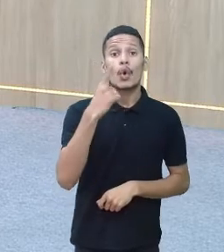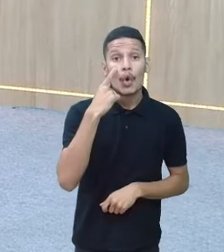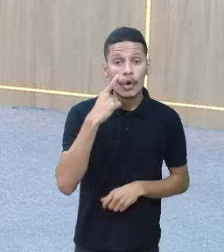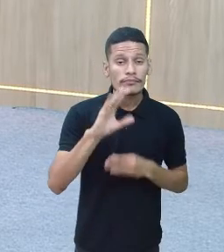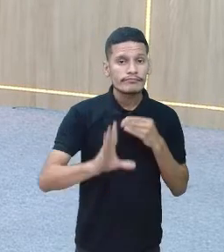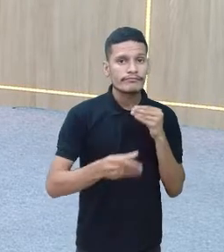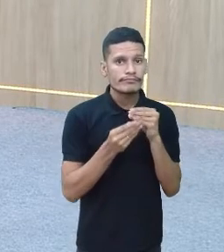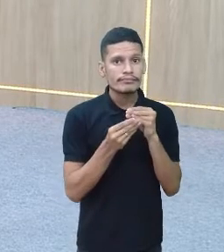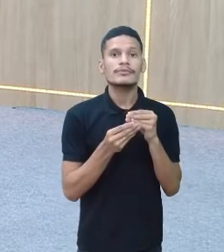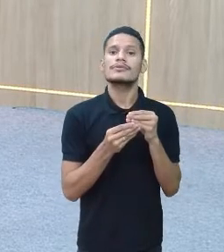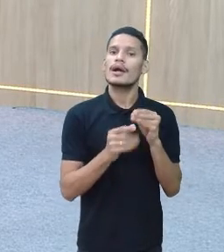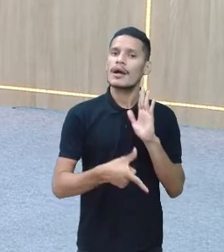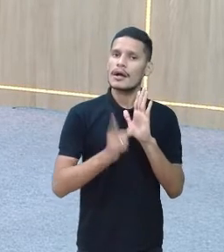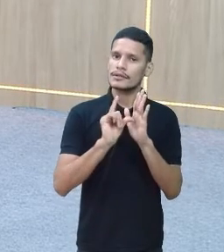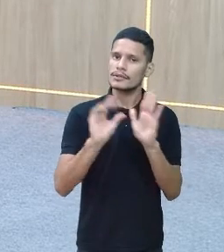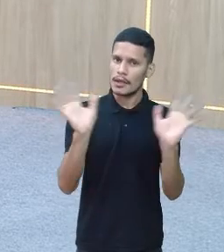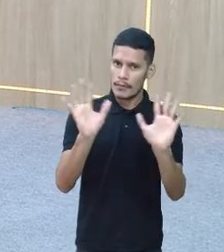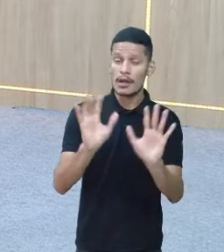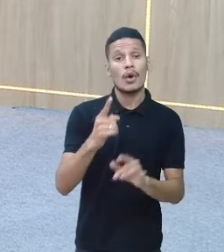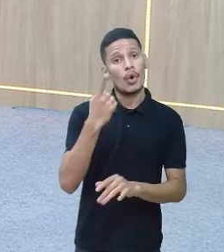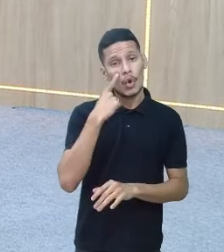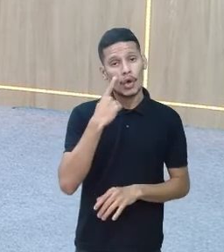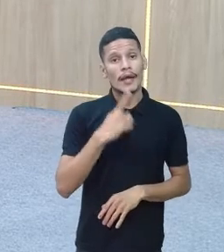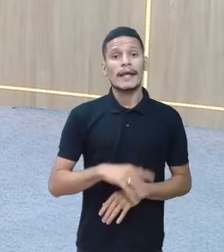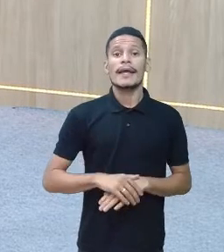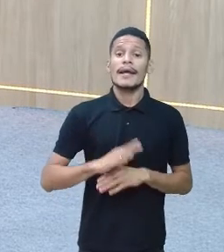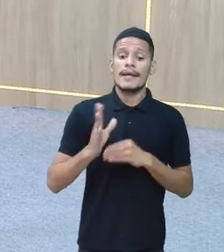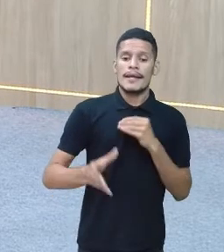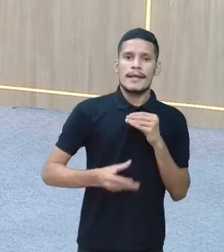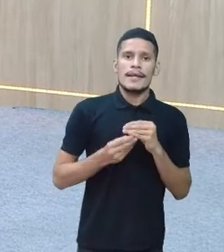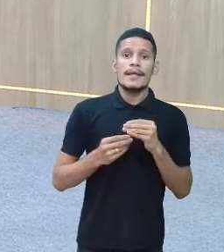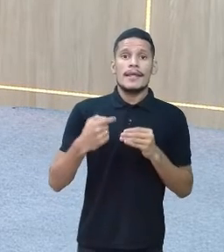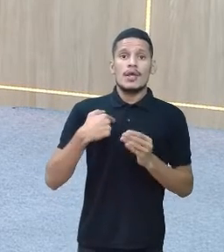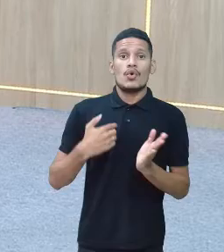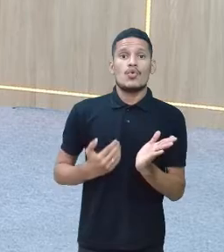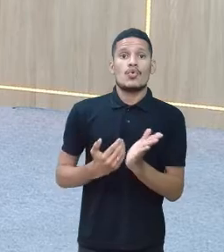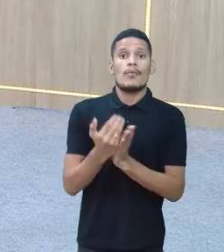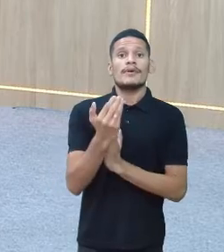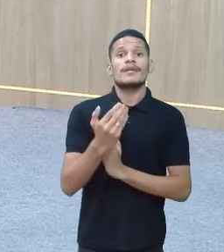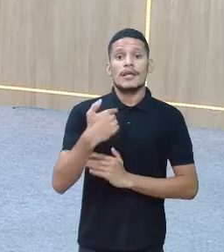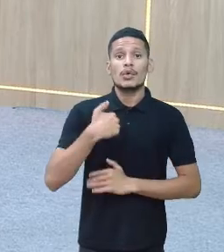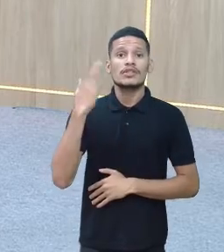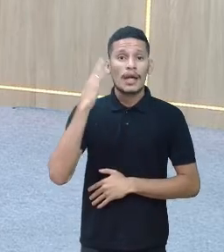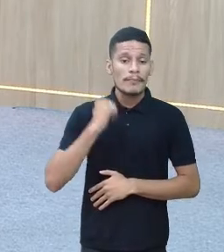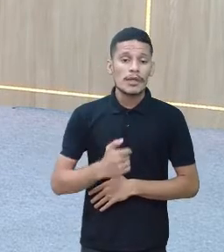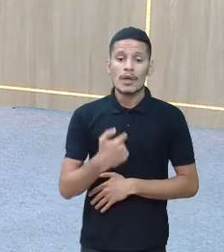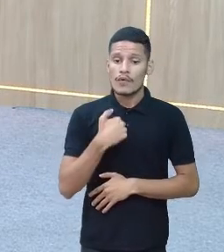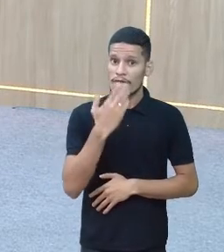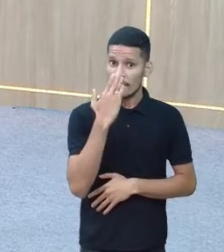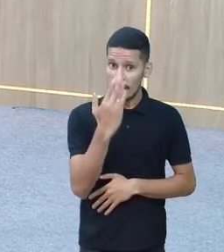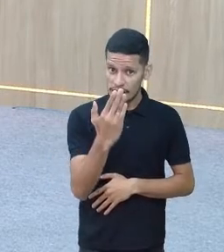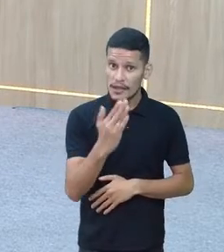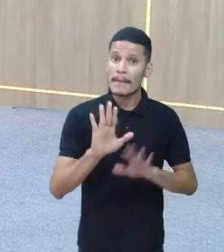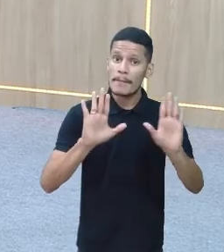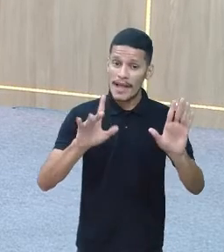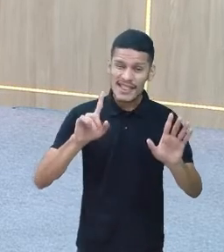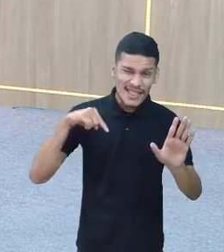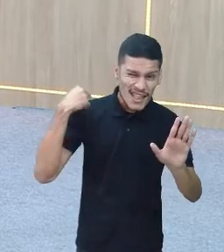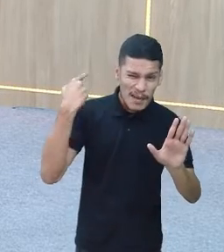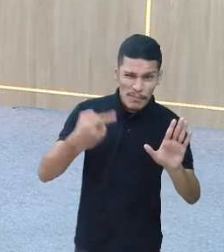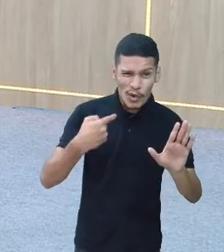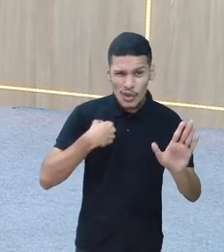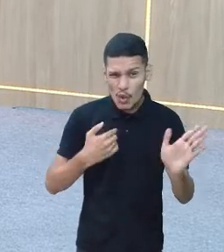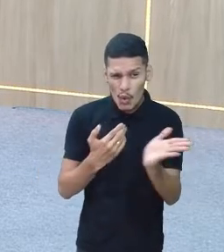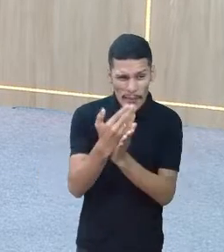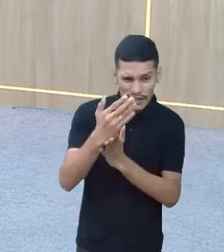coisa, só antes de me despedir, quando eu comecei, eu sabia que eu estava de frente. Mas aí depois, quando